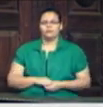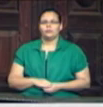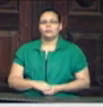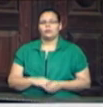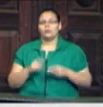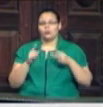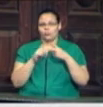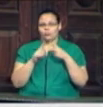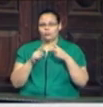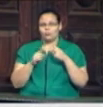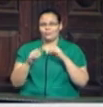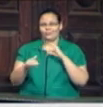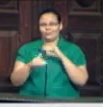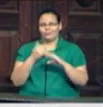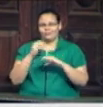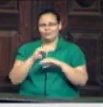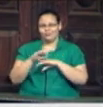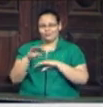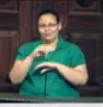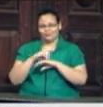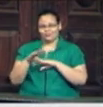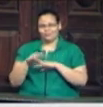as duas mensagens tratando